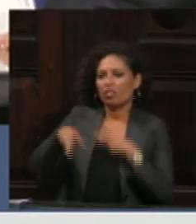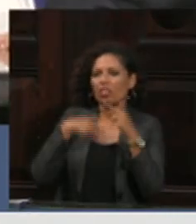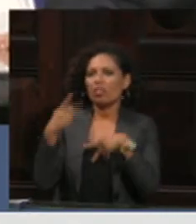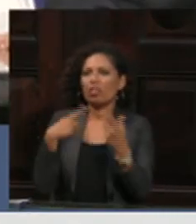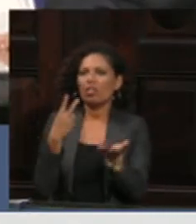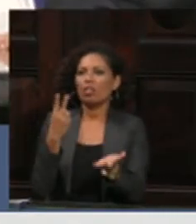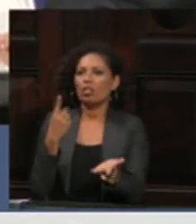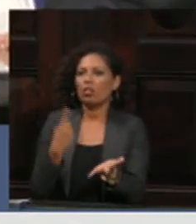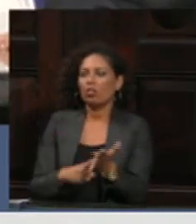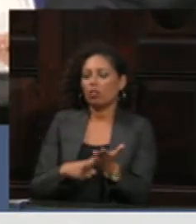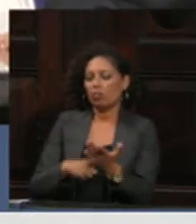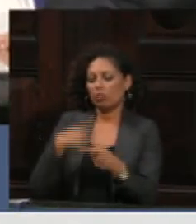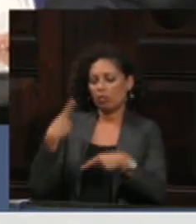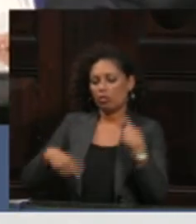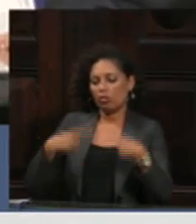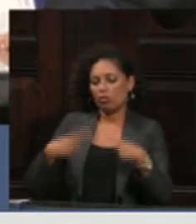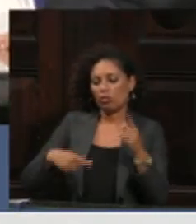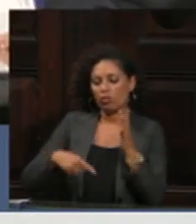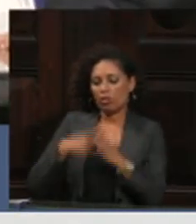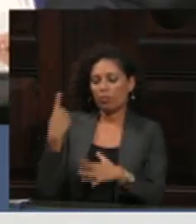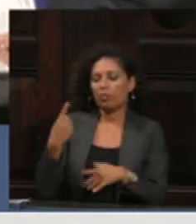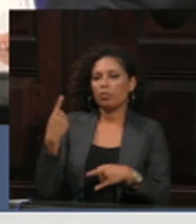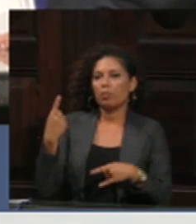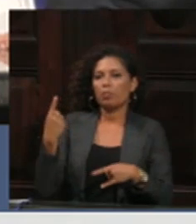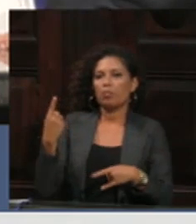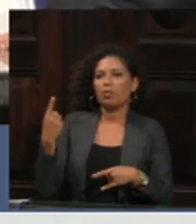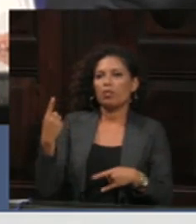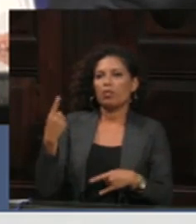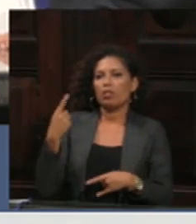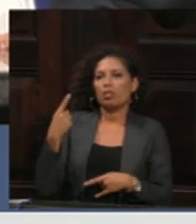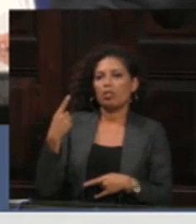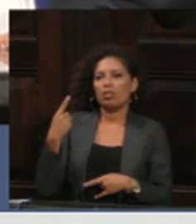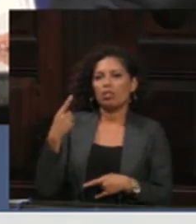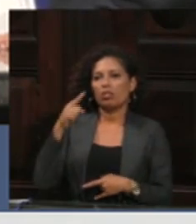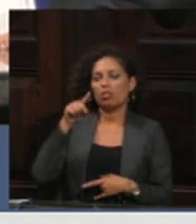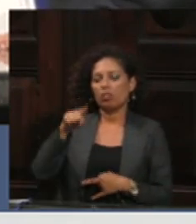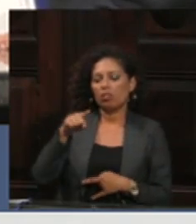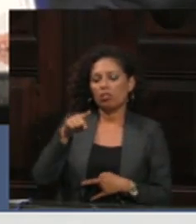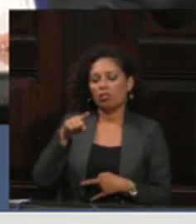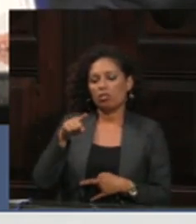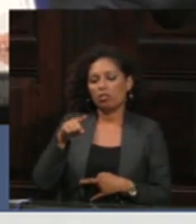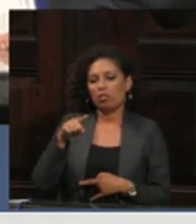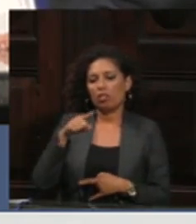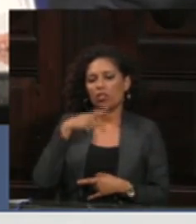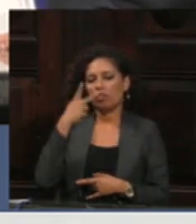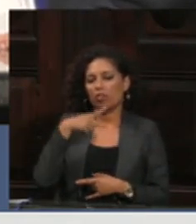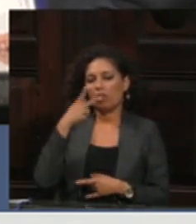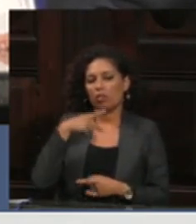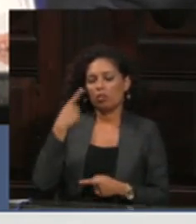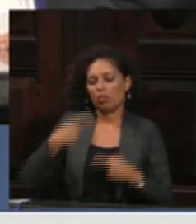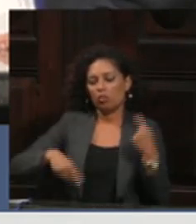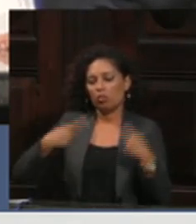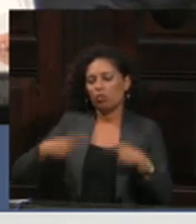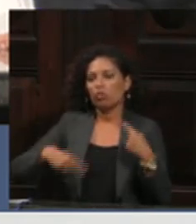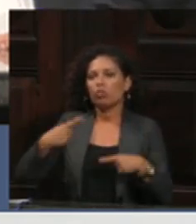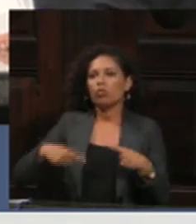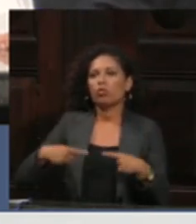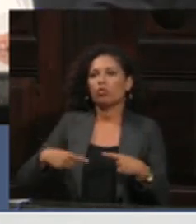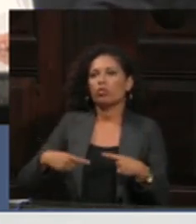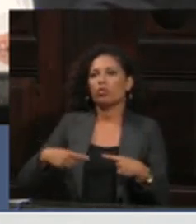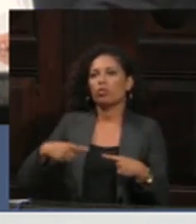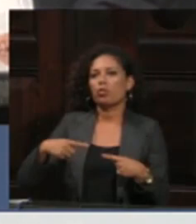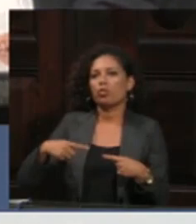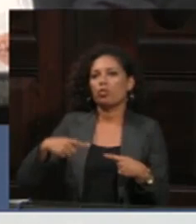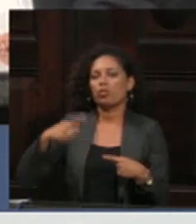de discutir, está em primeira discussão, não tem como ser forma final. Então Vossa tem. Excelência fez compromisso com o plenário de aprimorar depois da